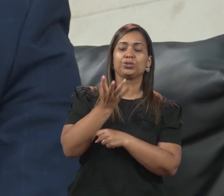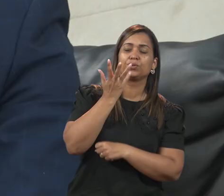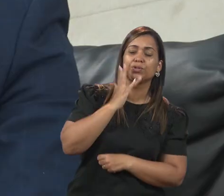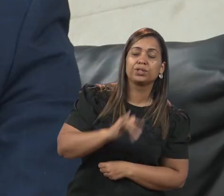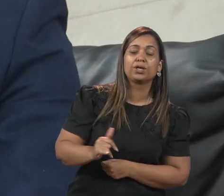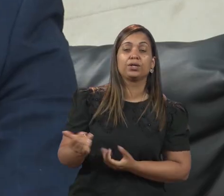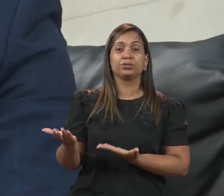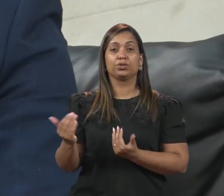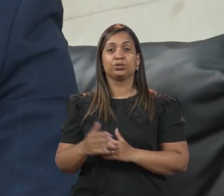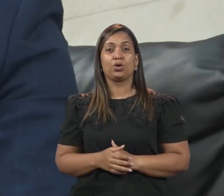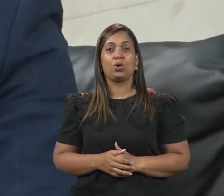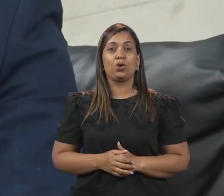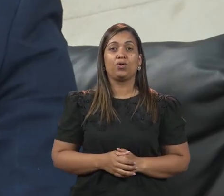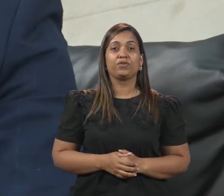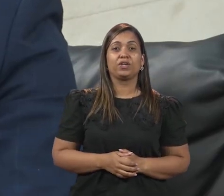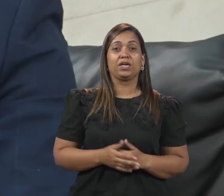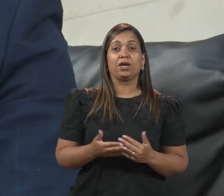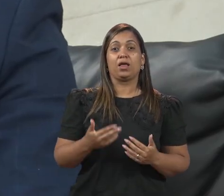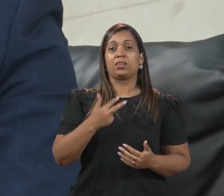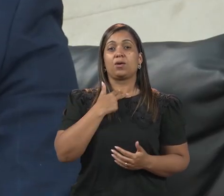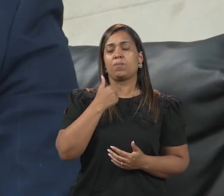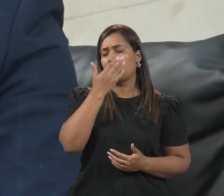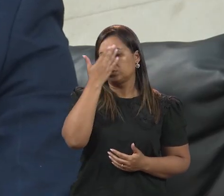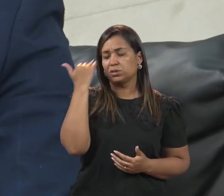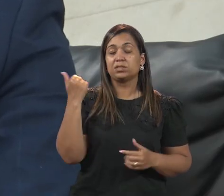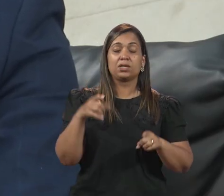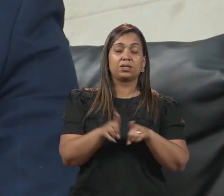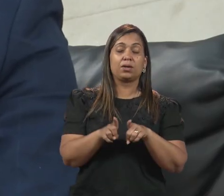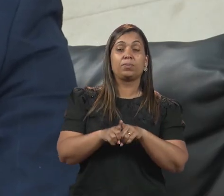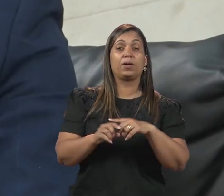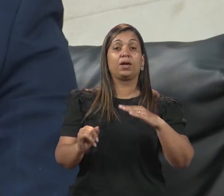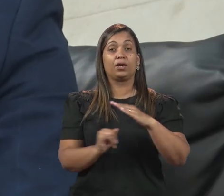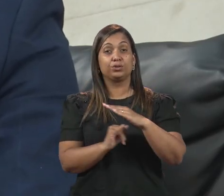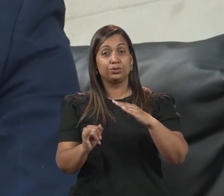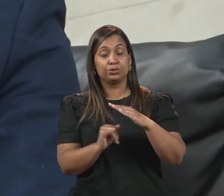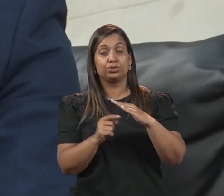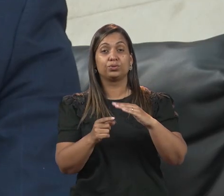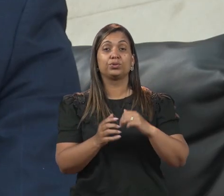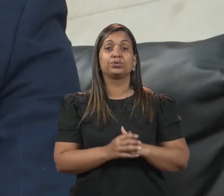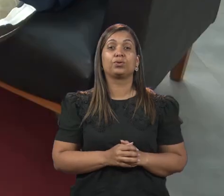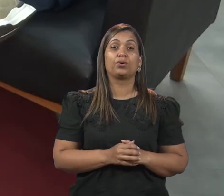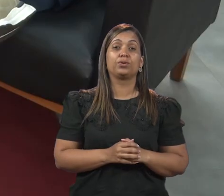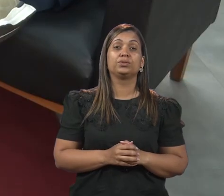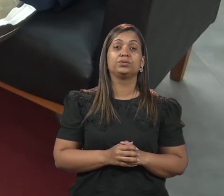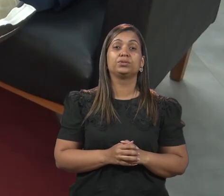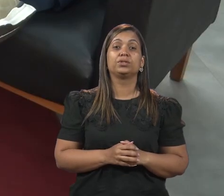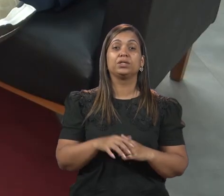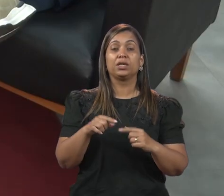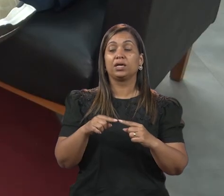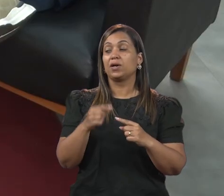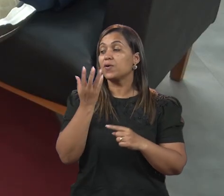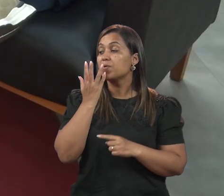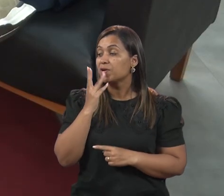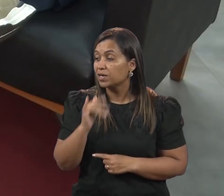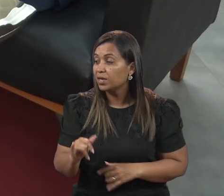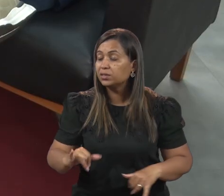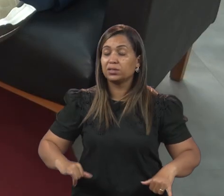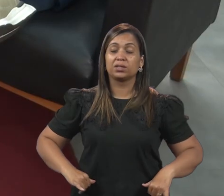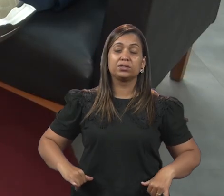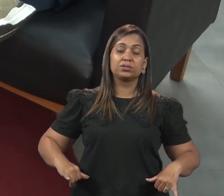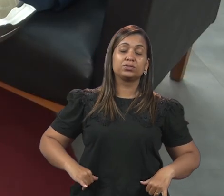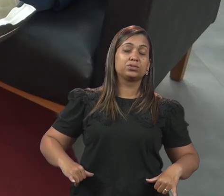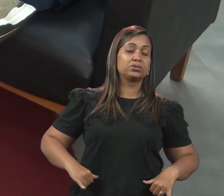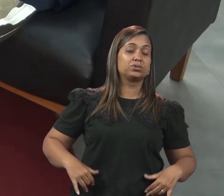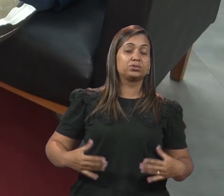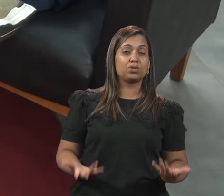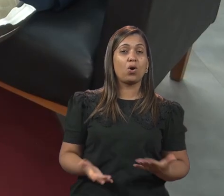criança, adolescente. Eu não posso esquecer também das instituições que lidam com crianças que sofrem com qualquer tipo de